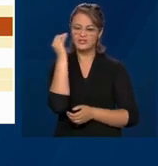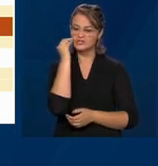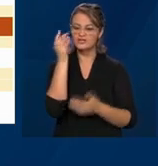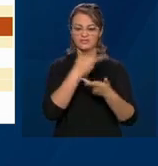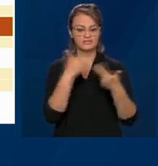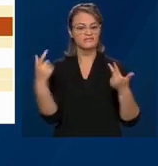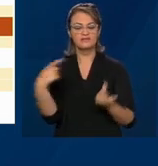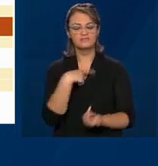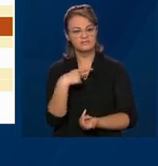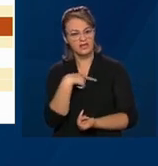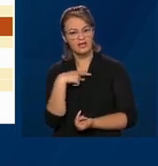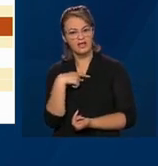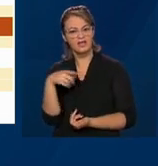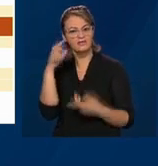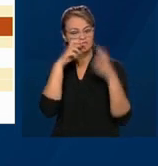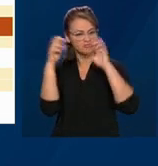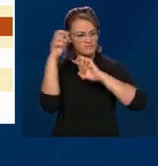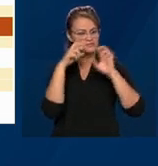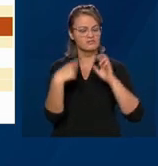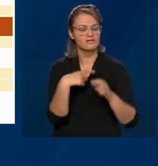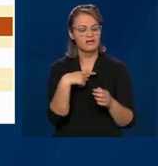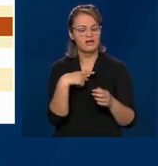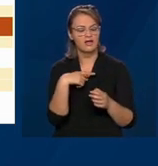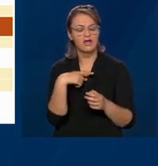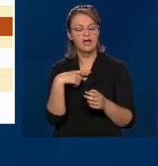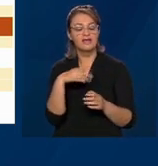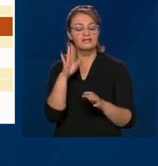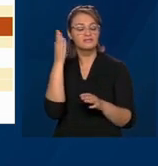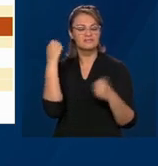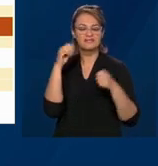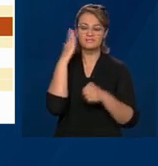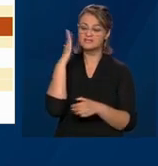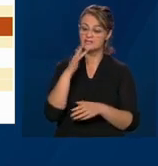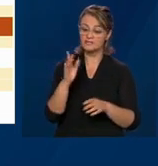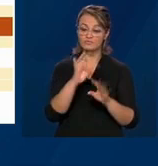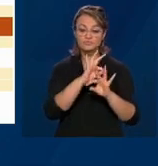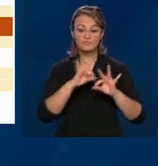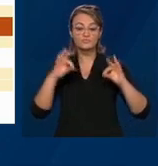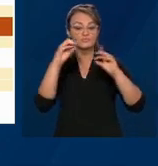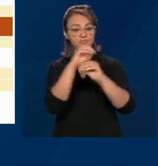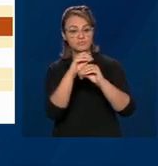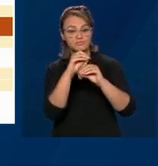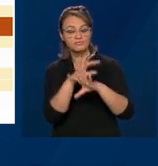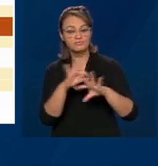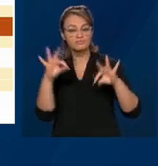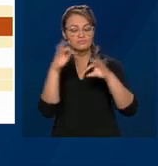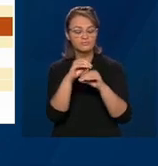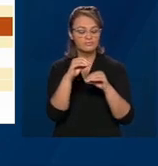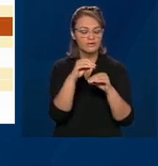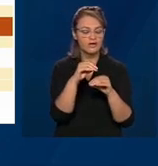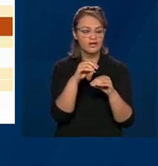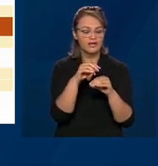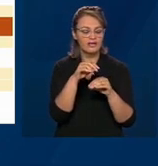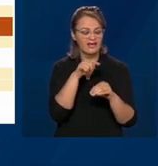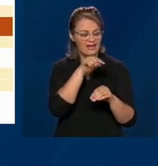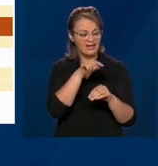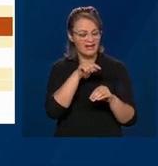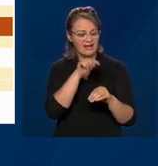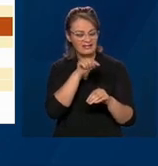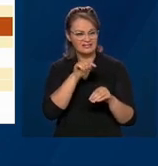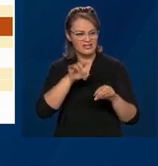precisa ver, como agência reguladora, se todos as possíveis fontes de